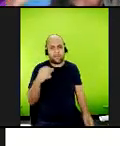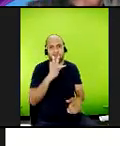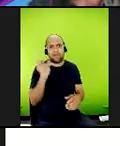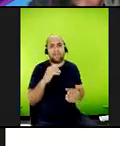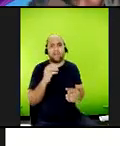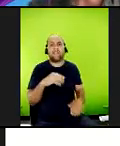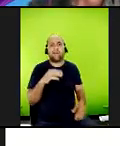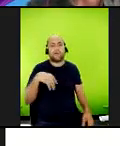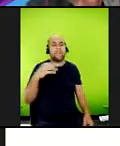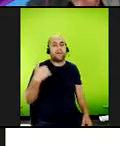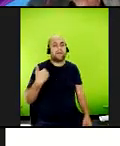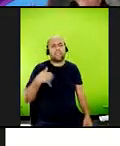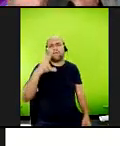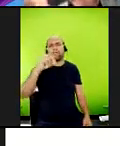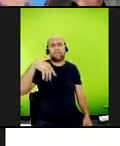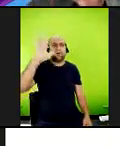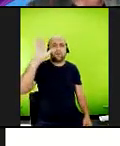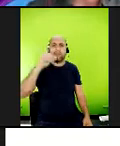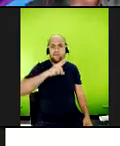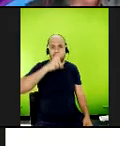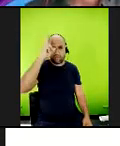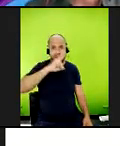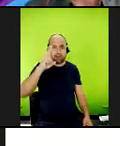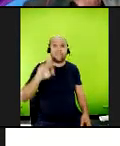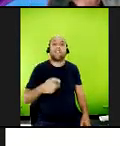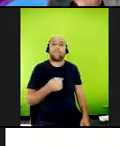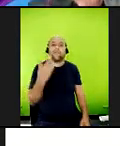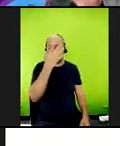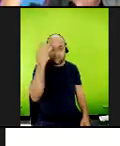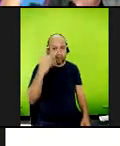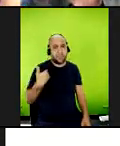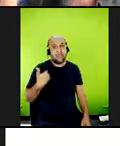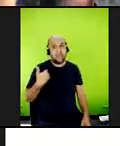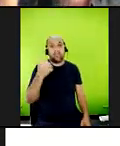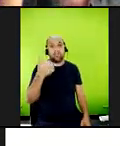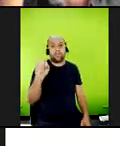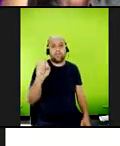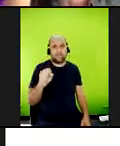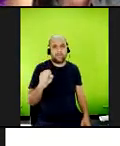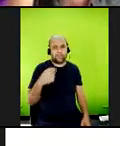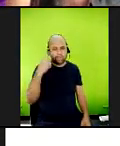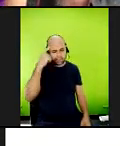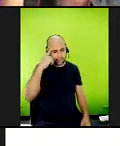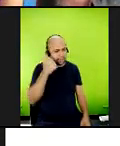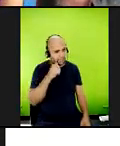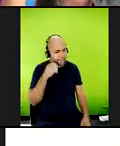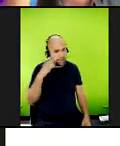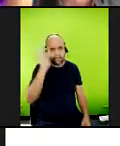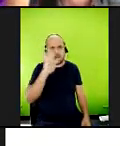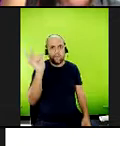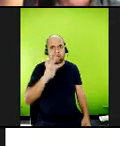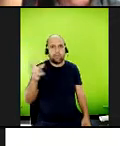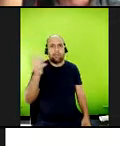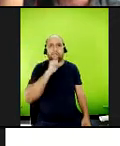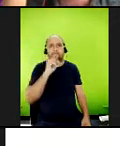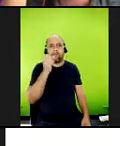40 mais de 50 é muito e tempo da gente dezoito e vinte e aí fica assim a gente cansa fazer faculdade já vou